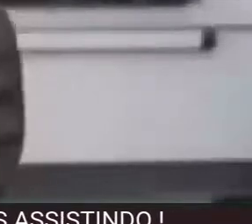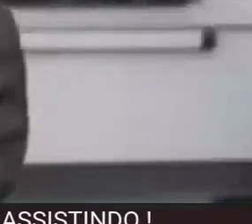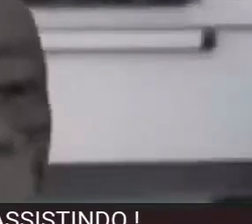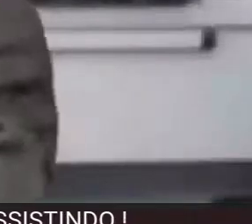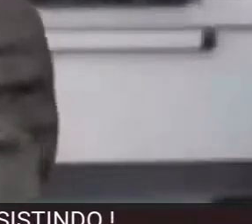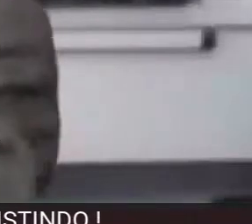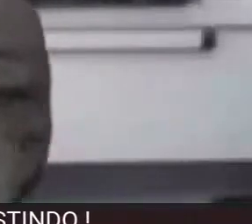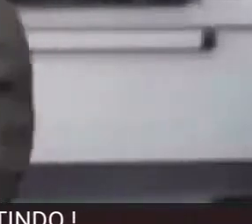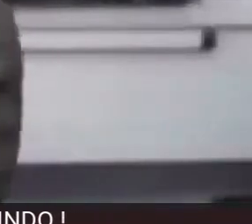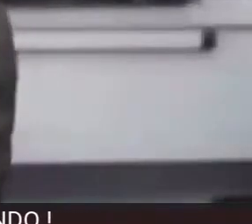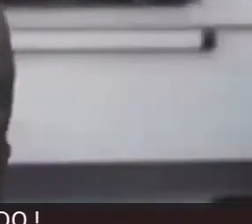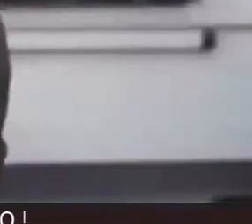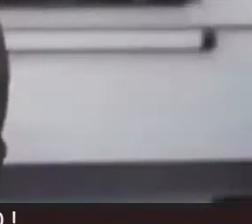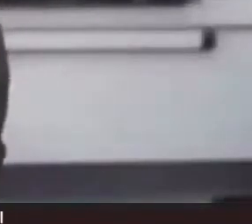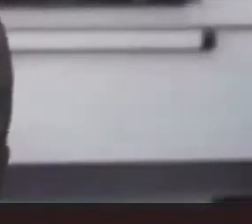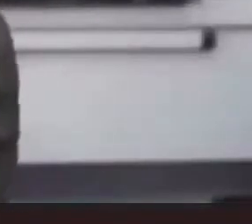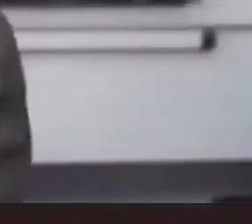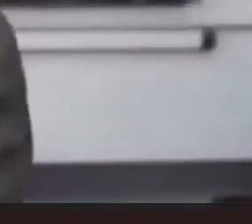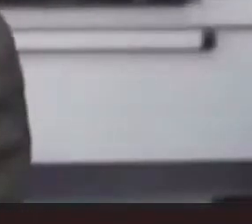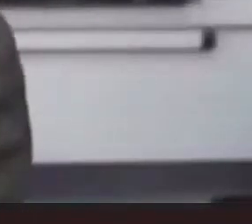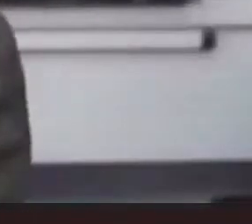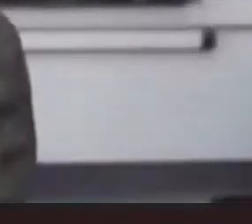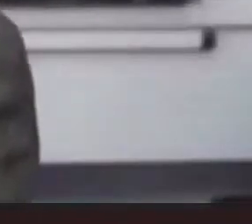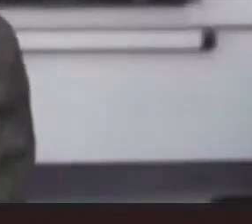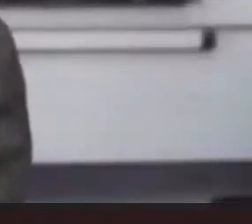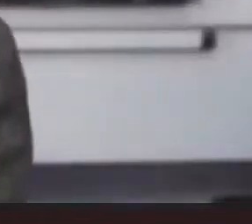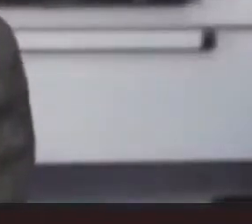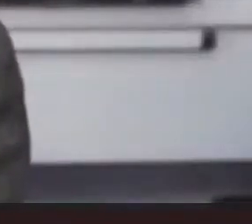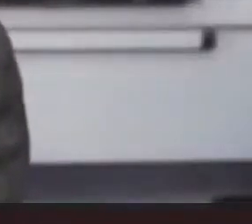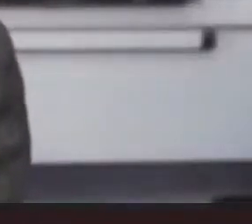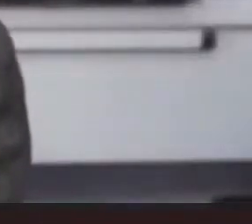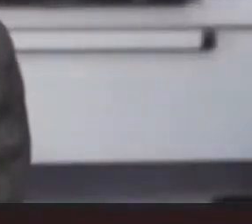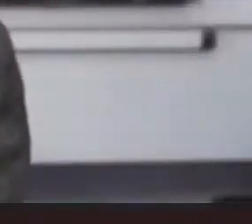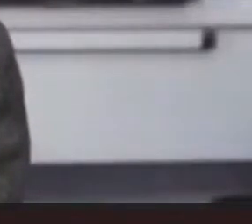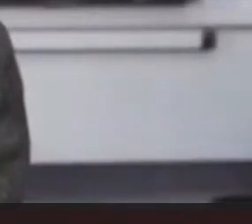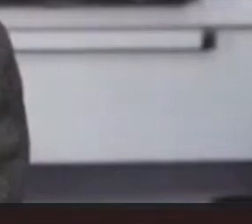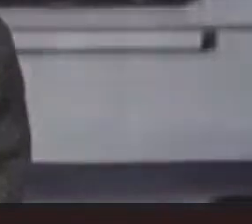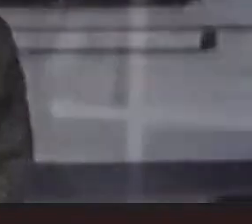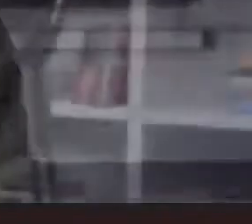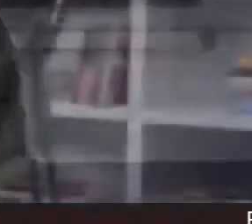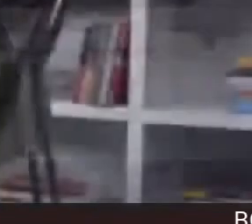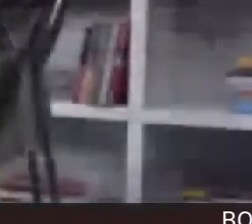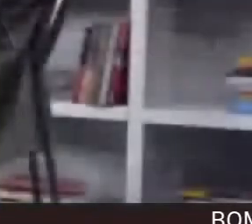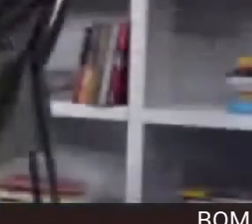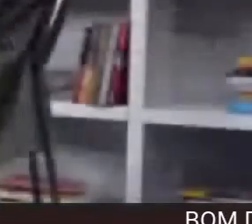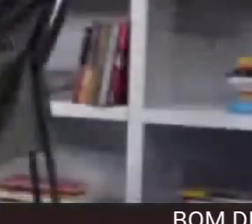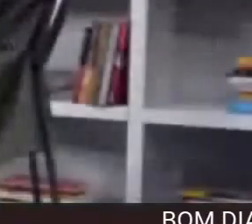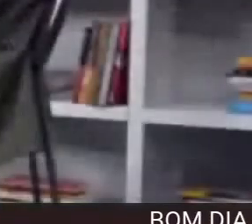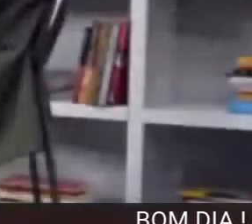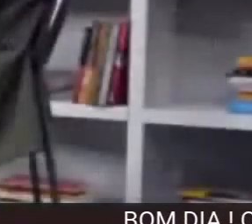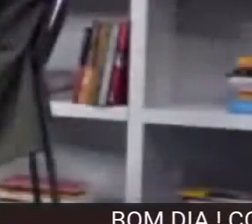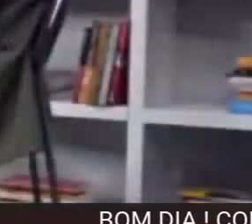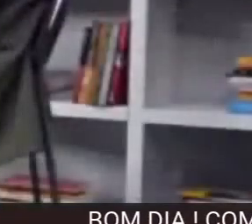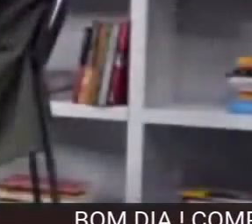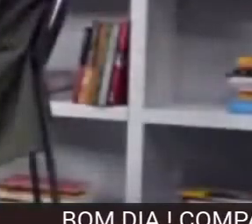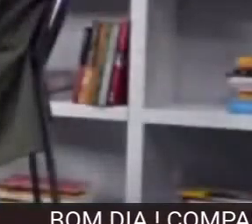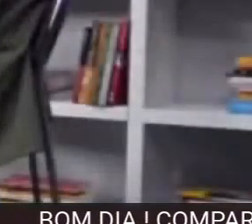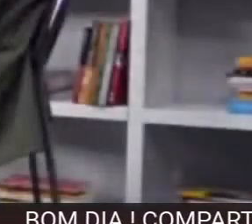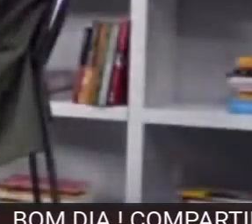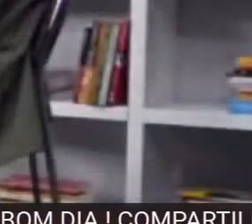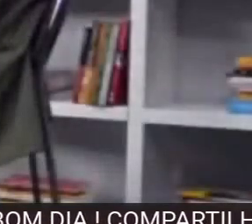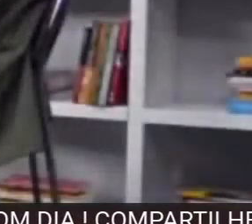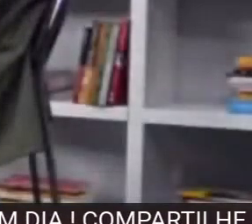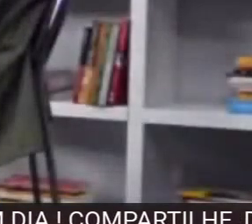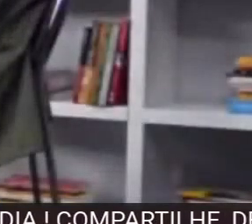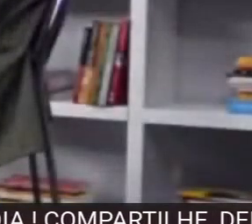Vamos conversar e assim poderemos fazer uma entrevista um pouco mais à vontade e com toda a segurança. Muito bem. Olha aí, né?